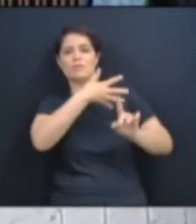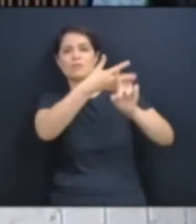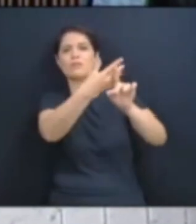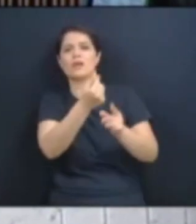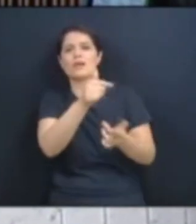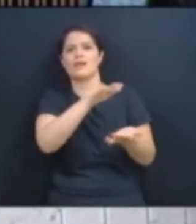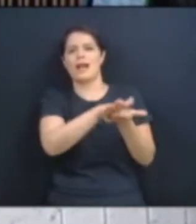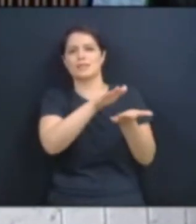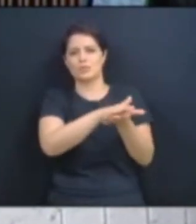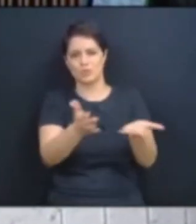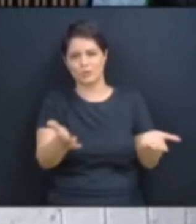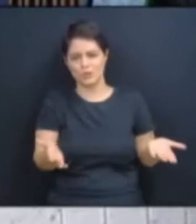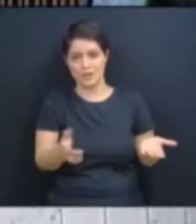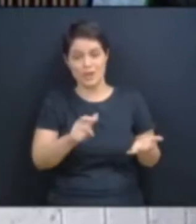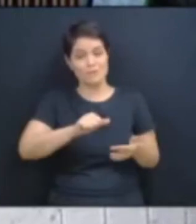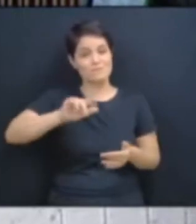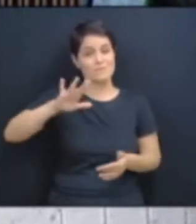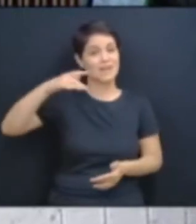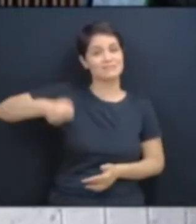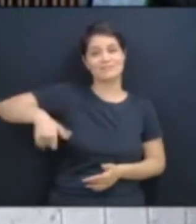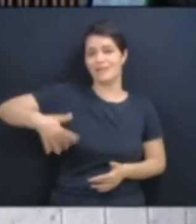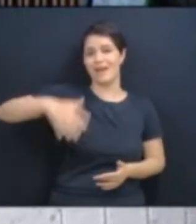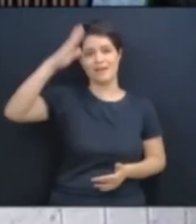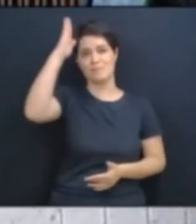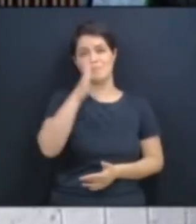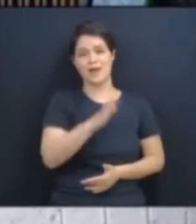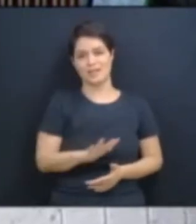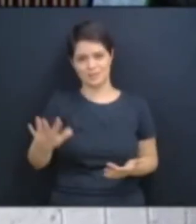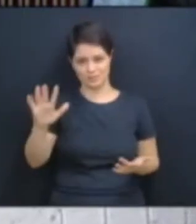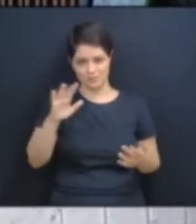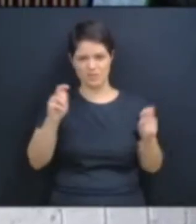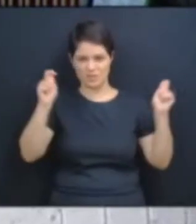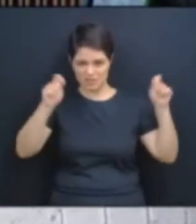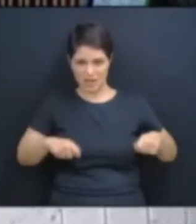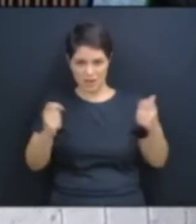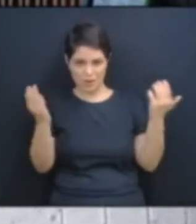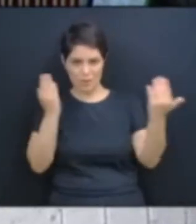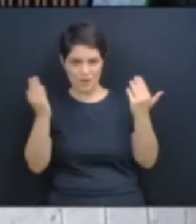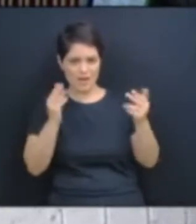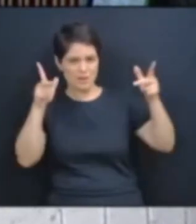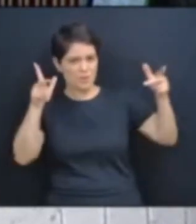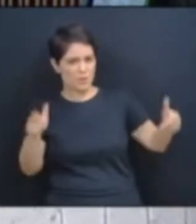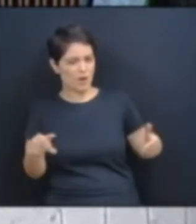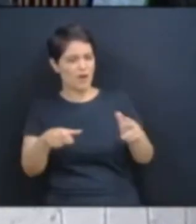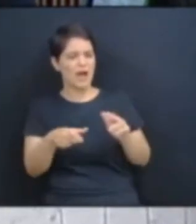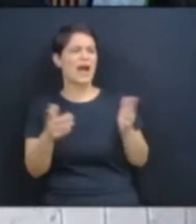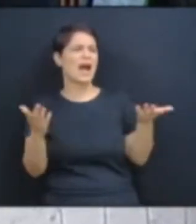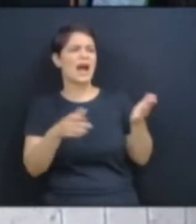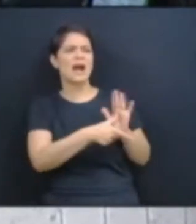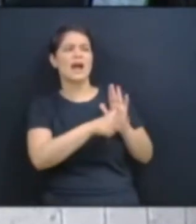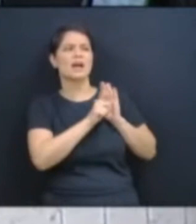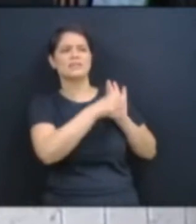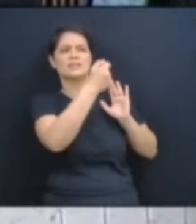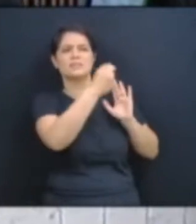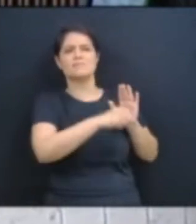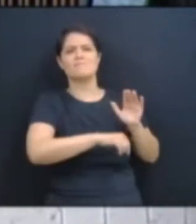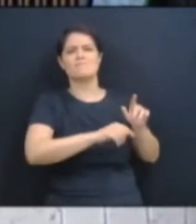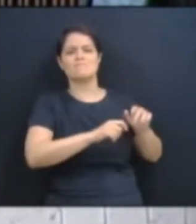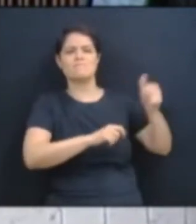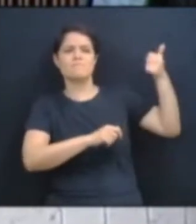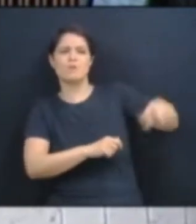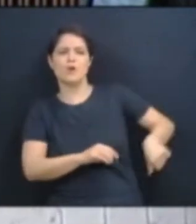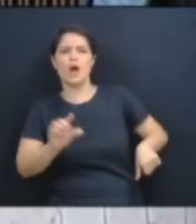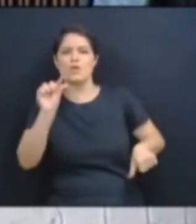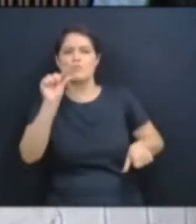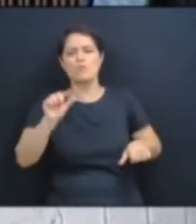com a tarifa passada não é base. Não significa abaixar que vai estar bom. Está longe de ser o pedágio que o